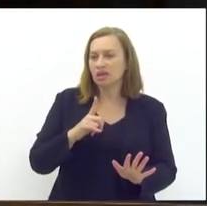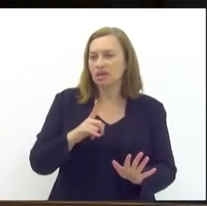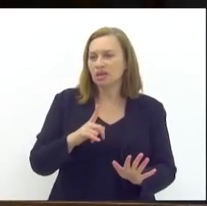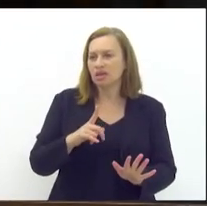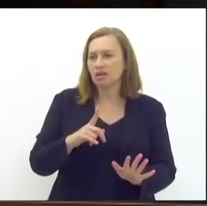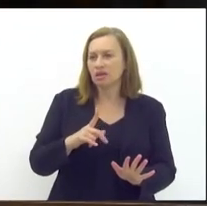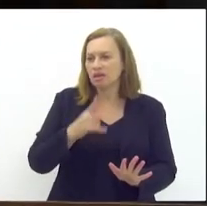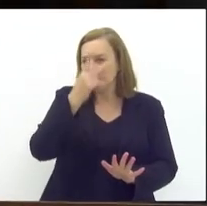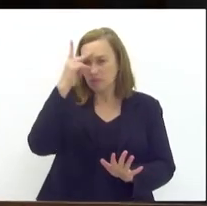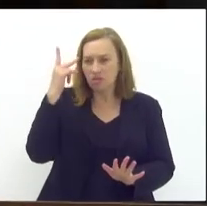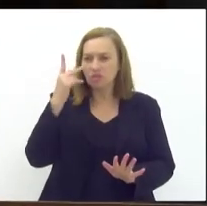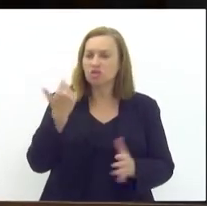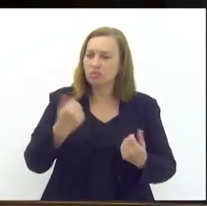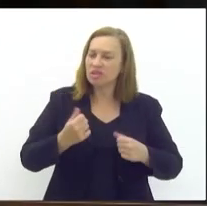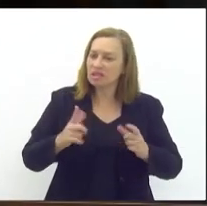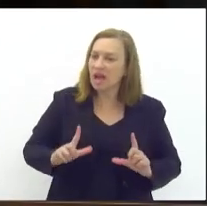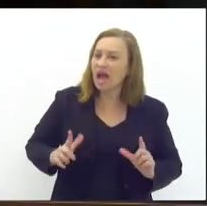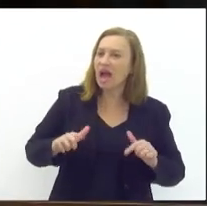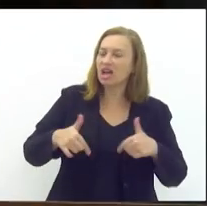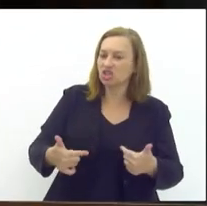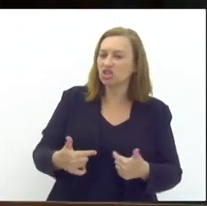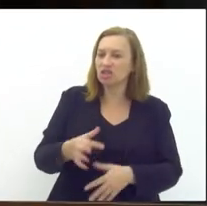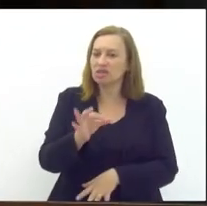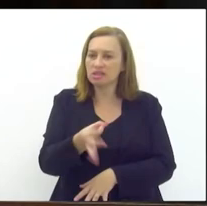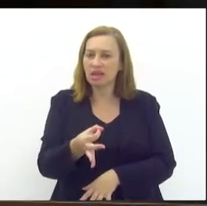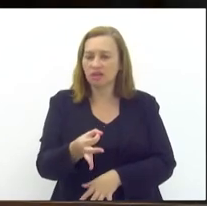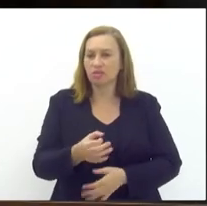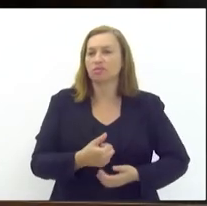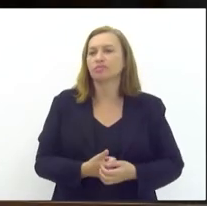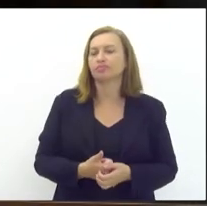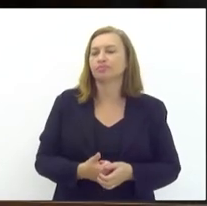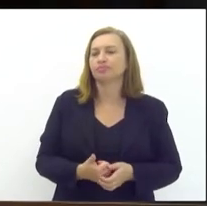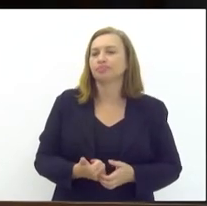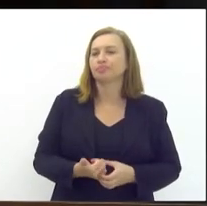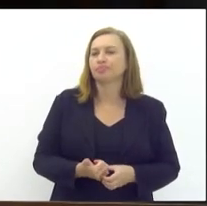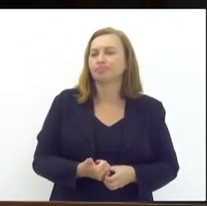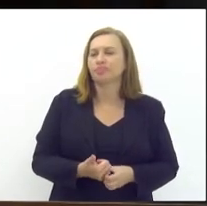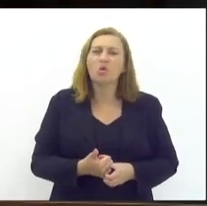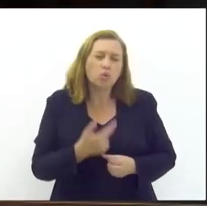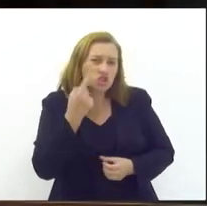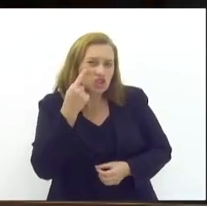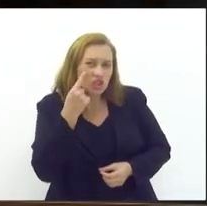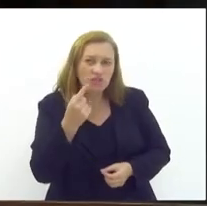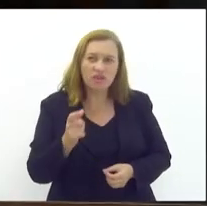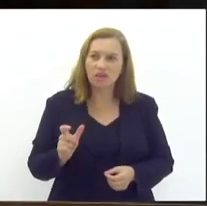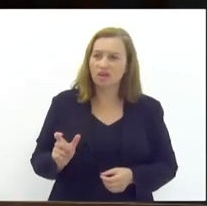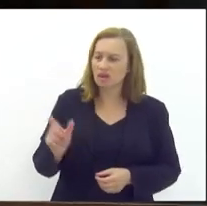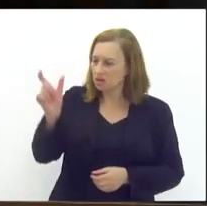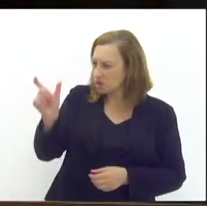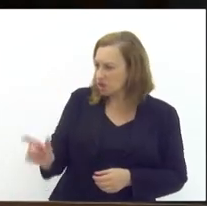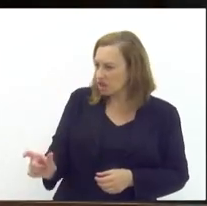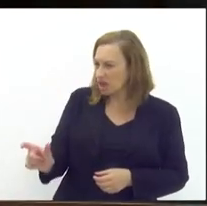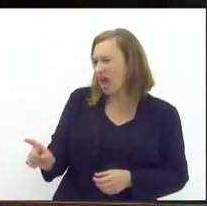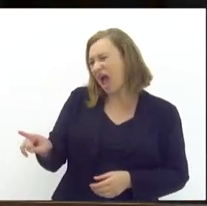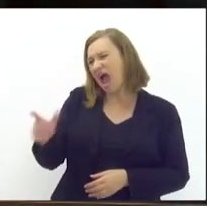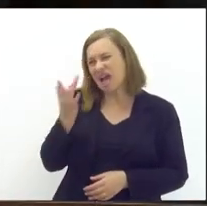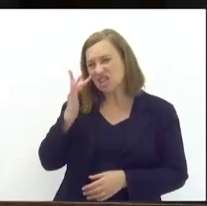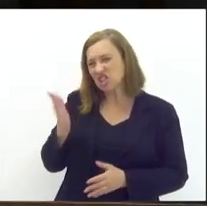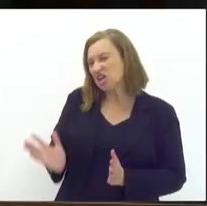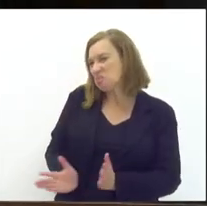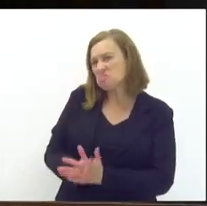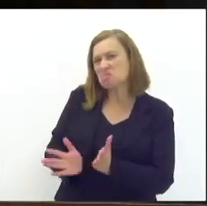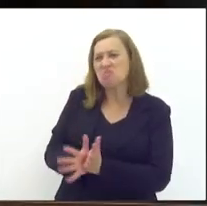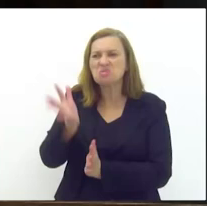e isso precisa ser tratado nessa reforma uma coisa que também não é tratado então quando a gente vê não é aquele contribuinte pode coitado que não tá